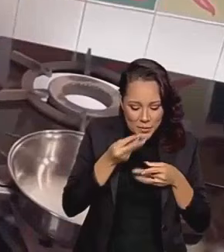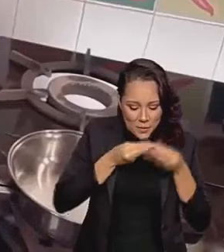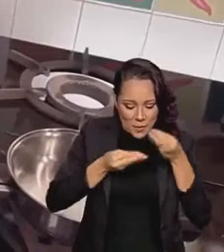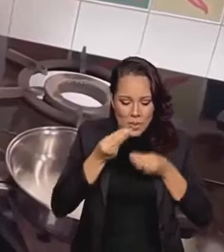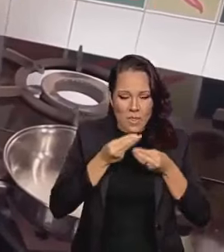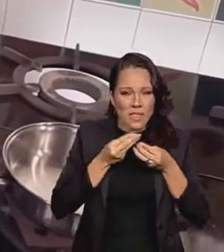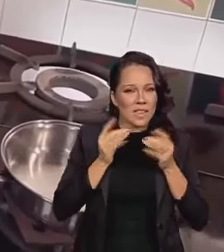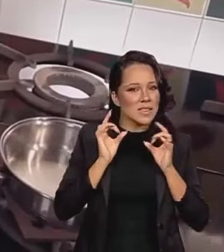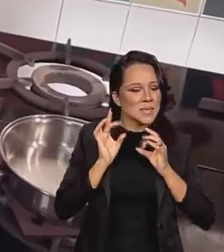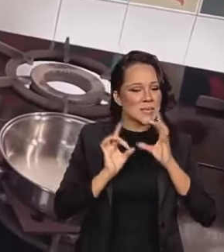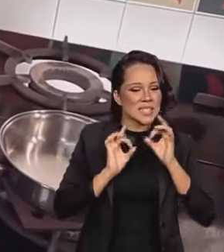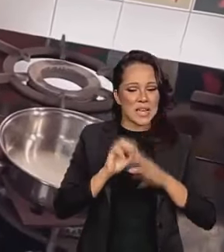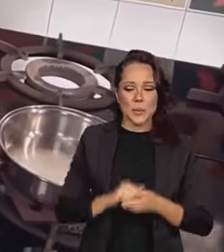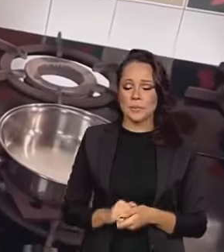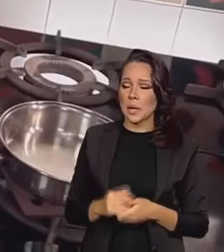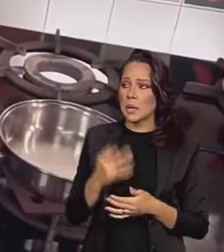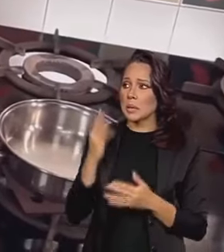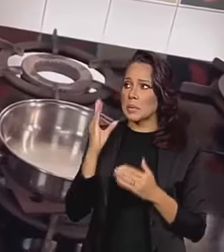especial